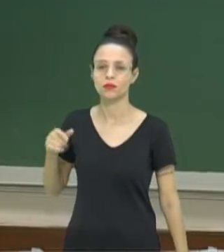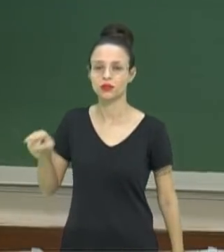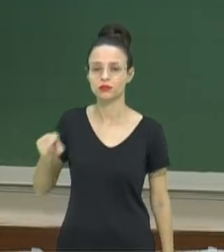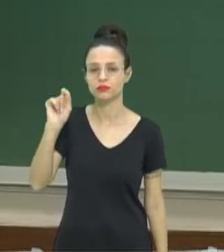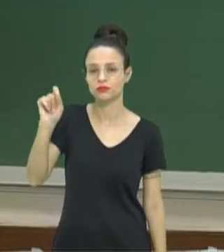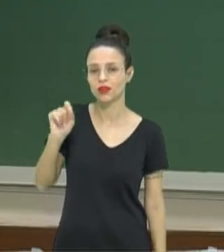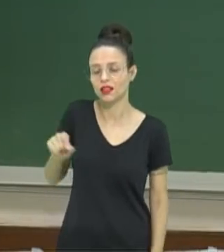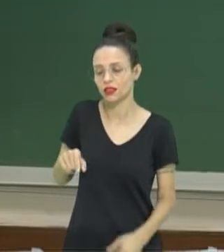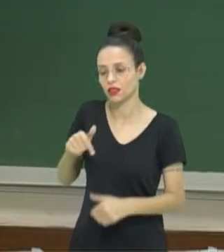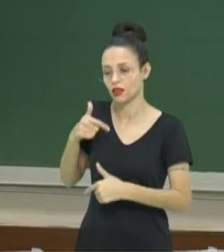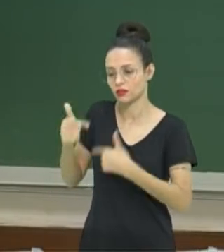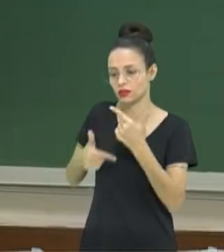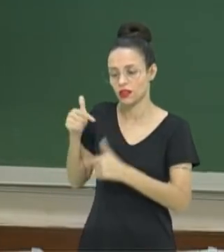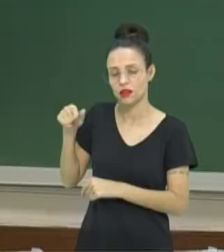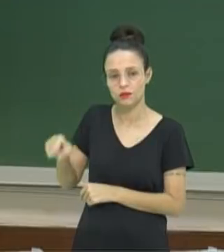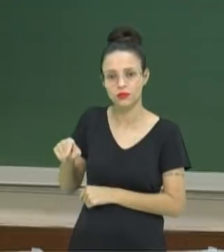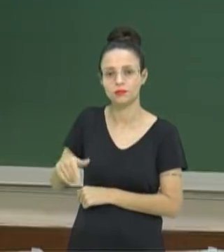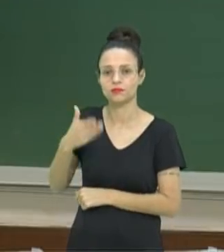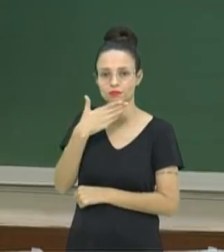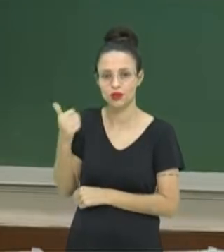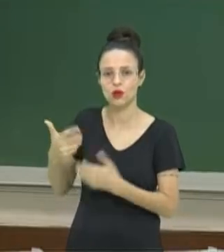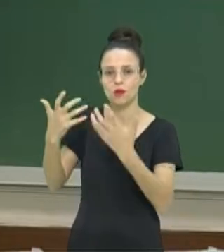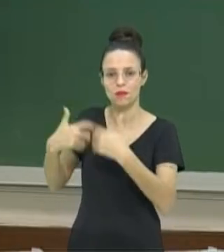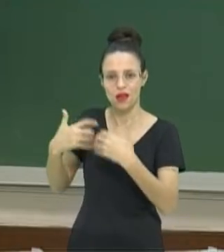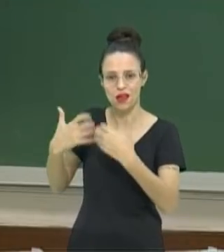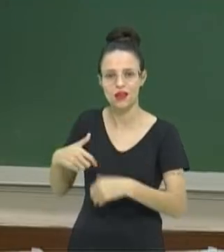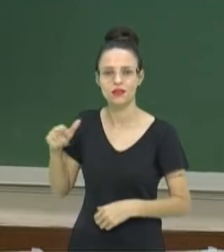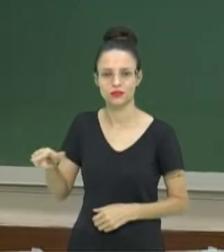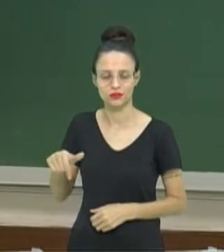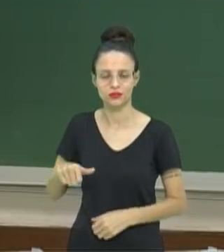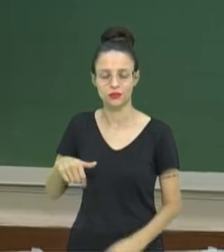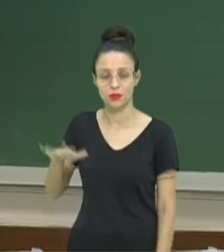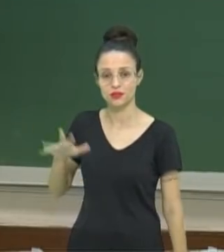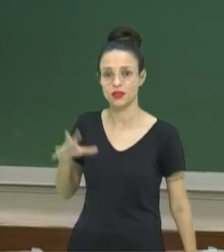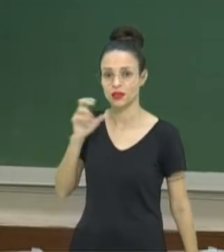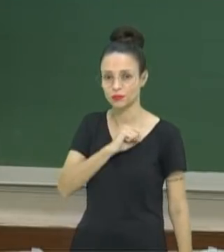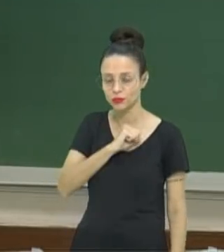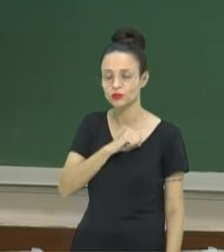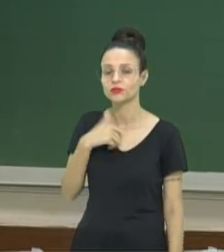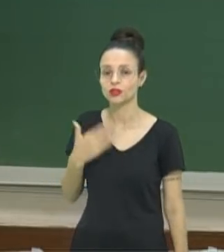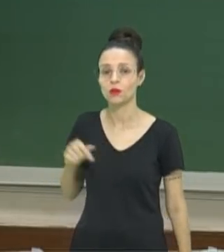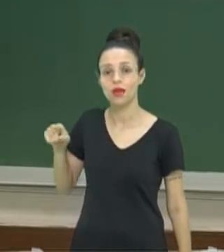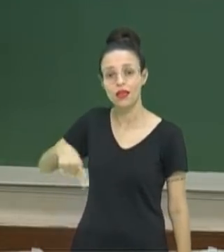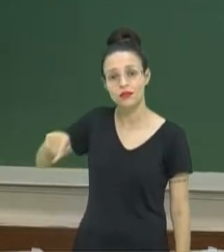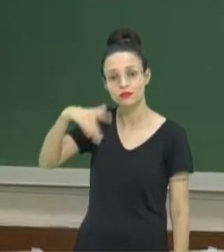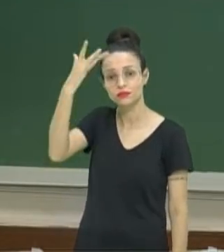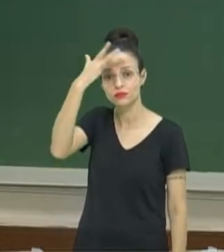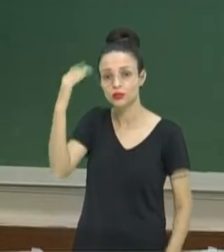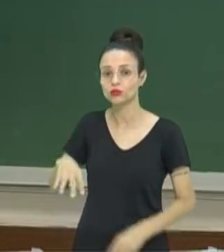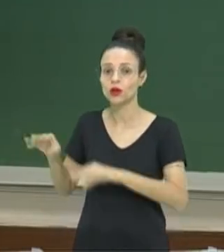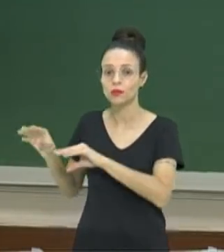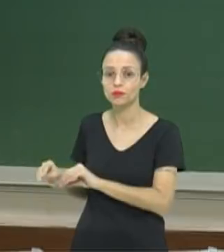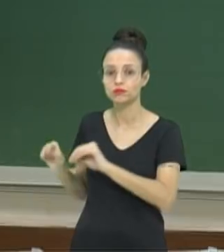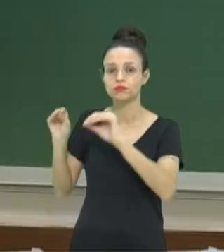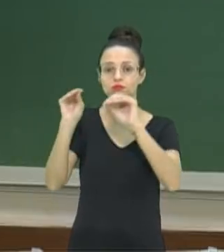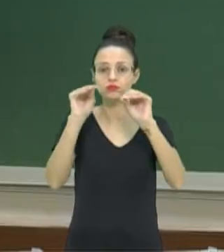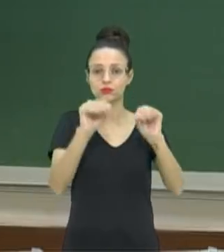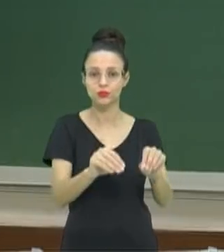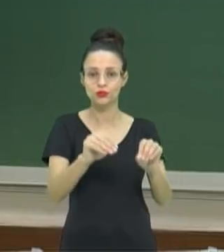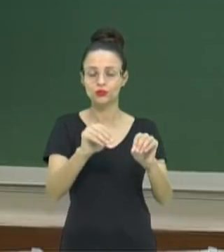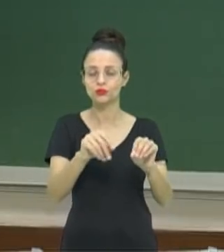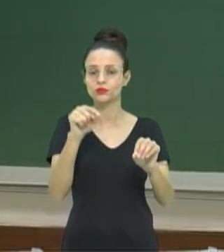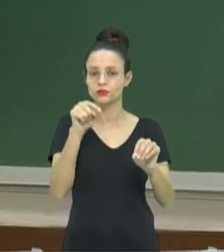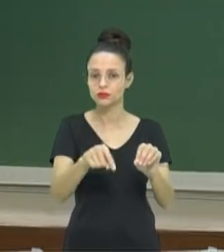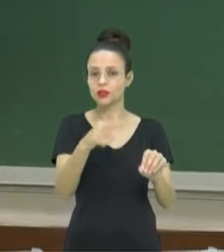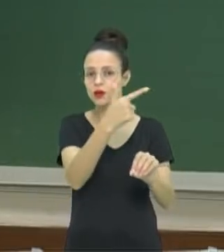quem cultiva as grandes áreas utilizar as máquinas, o trabalho acaba sendo mais rápido. Então essas pessoas vão se deslocar, vão migrar